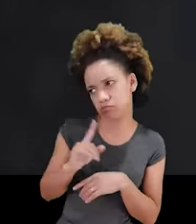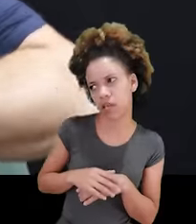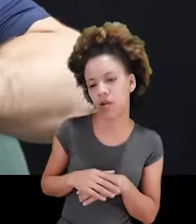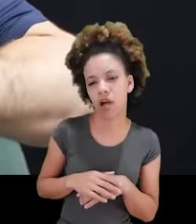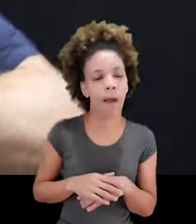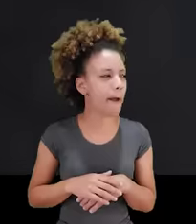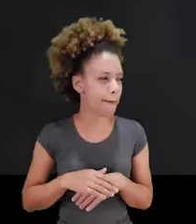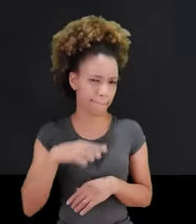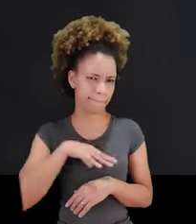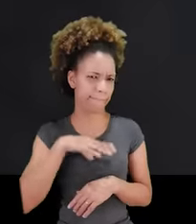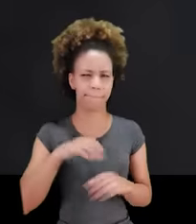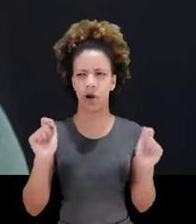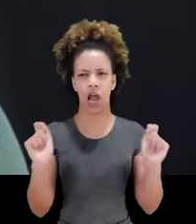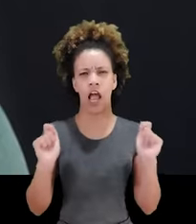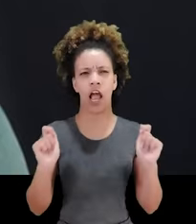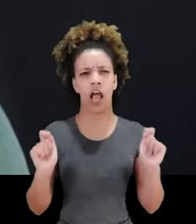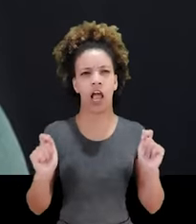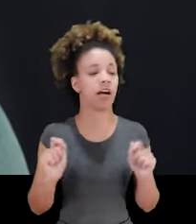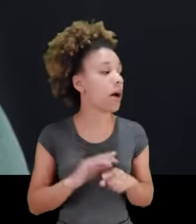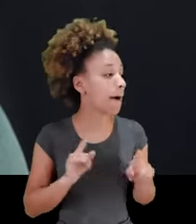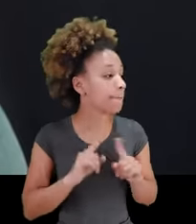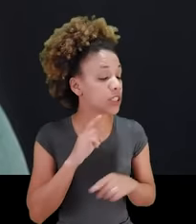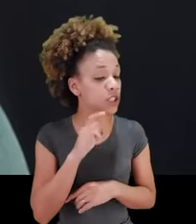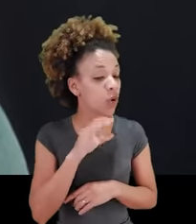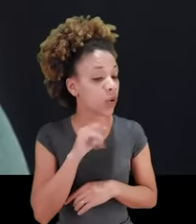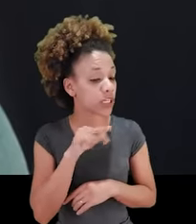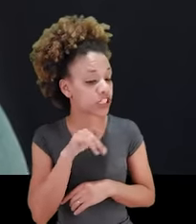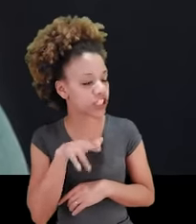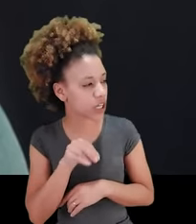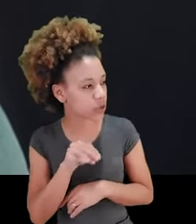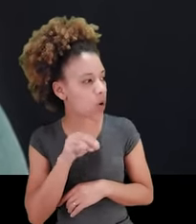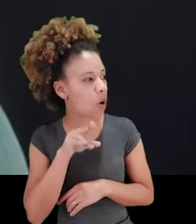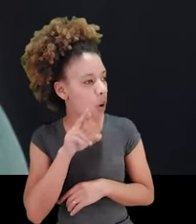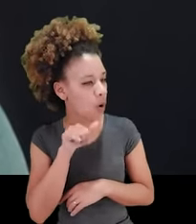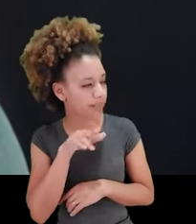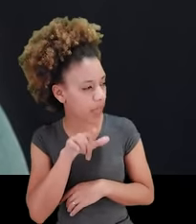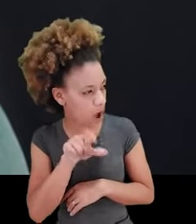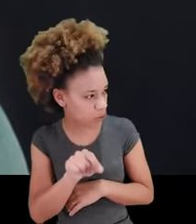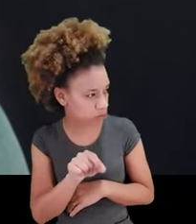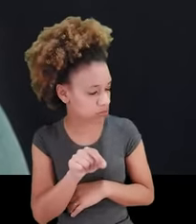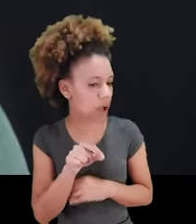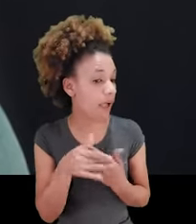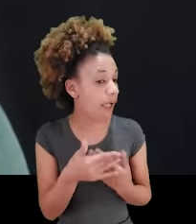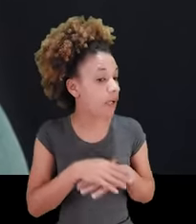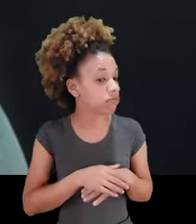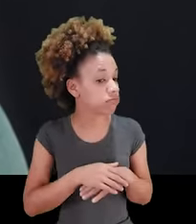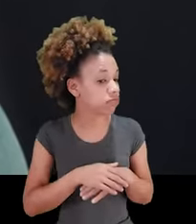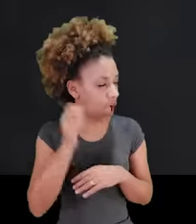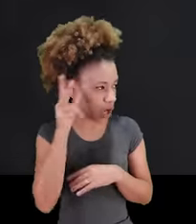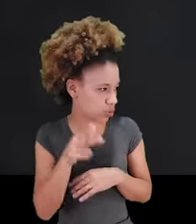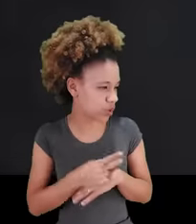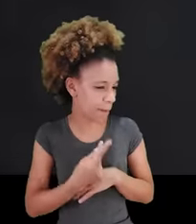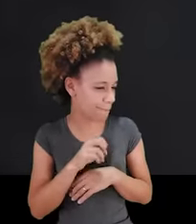pus por... Portugal! É, Portugal! Mas, não, sim. Não, mas o Cristiano Ronaldo, por exemplo, que é o grande ídolo. Eu acho que o Cristiano Ronaldo é a grande cultura pop de